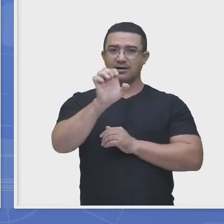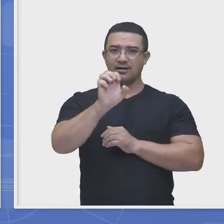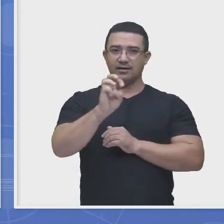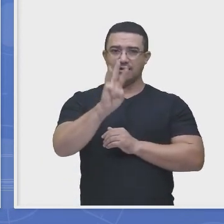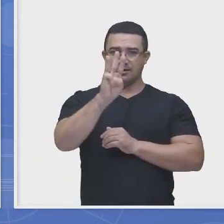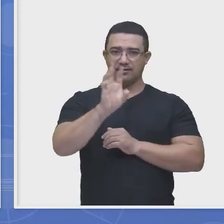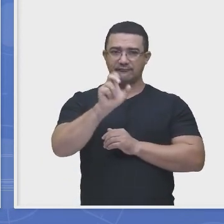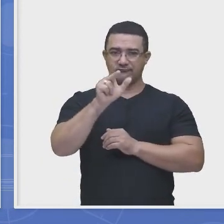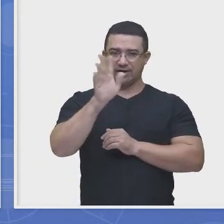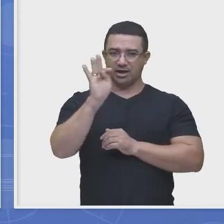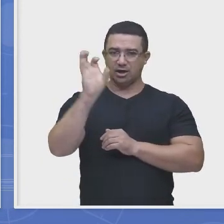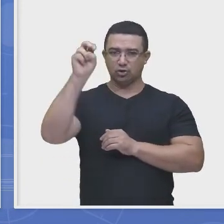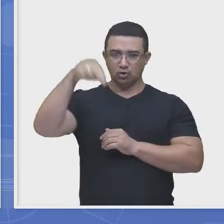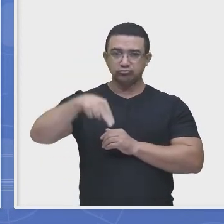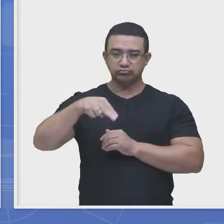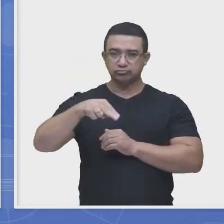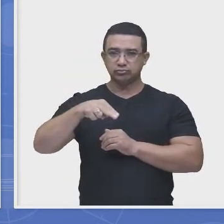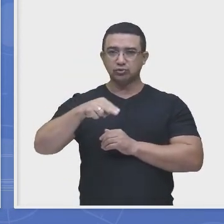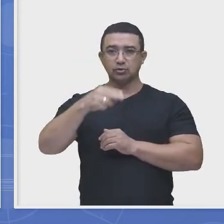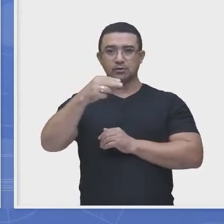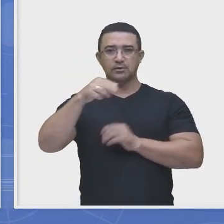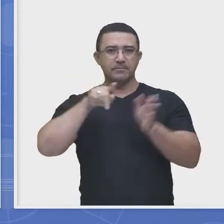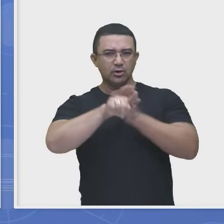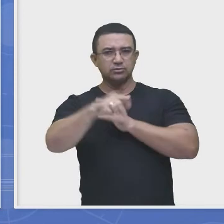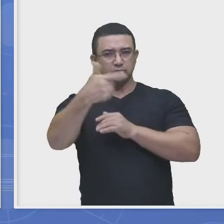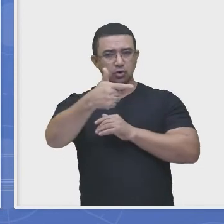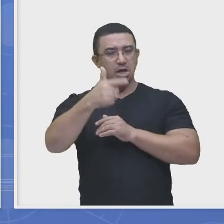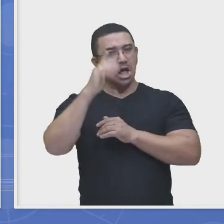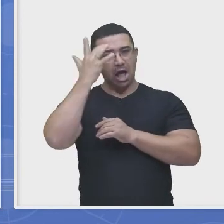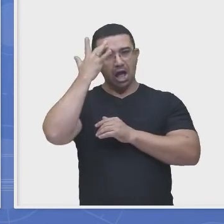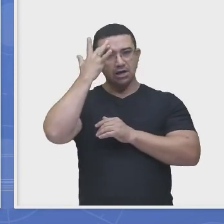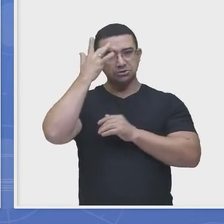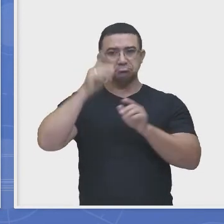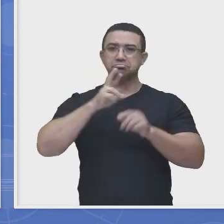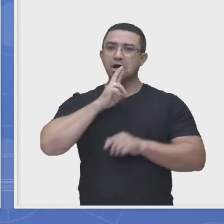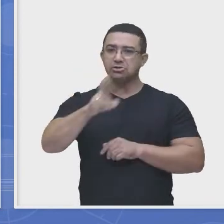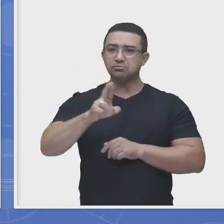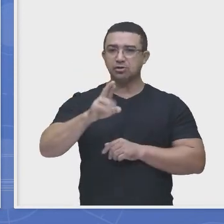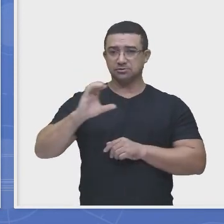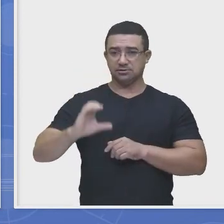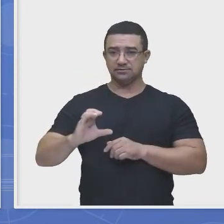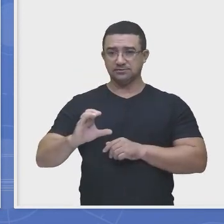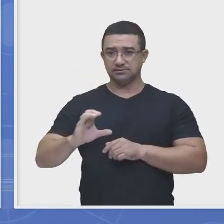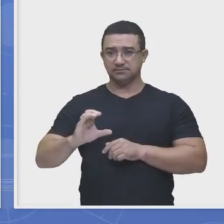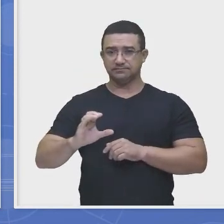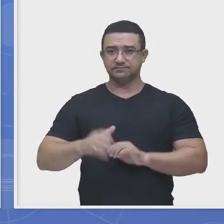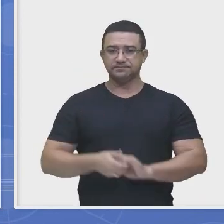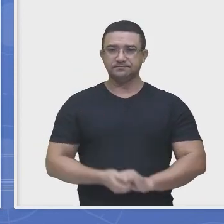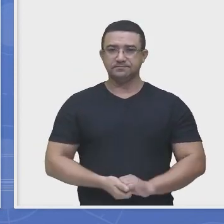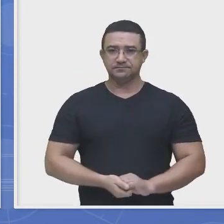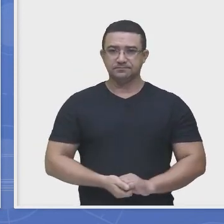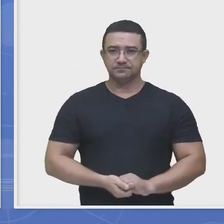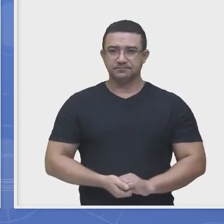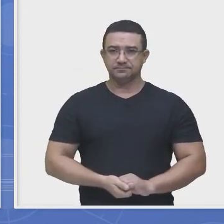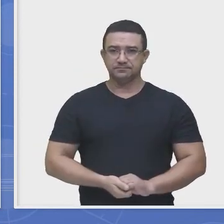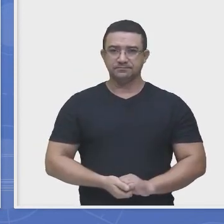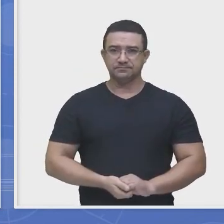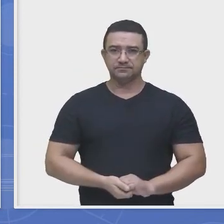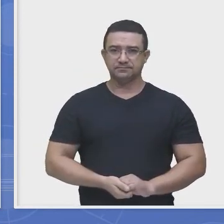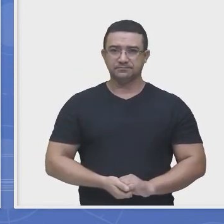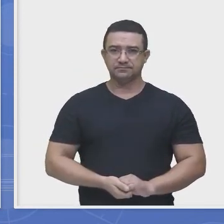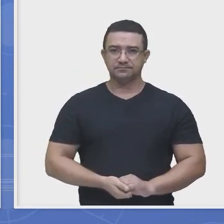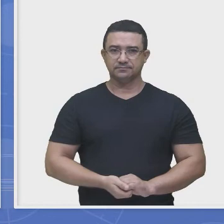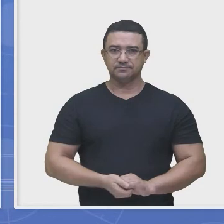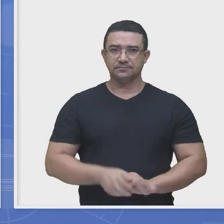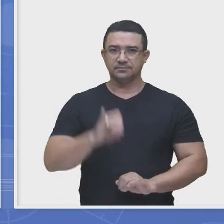O Everton, que está interagindo com a gente, afirma que na segunda questão a resposta correta é a letra C. Temos mais alguém